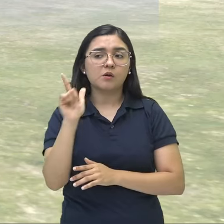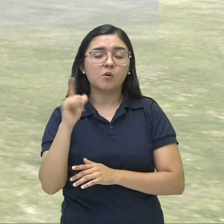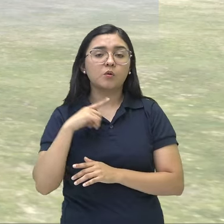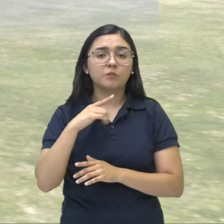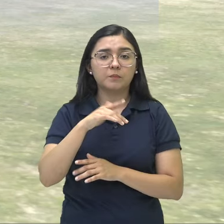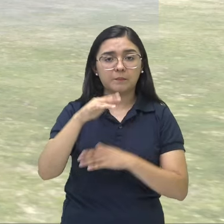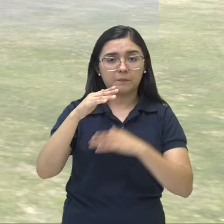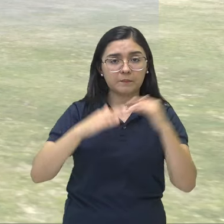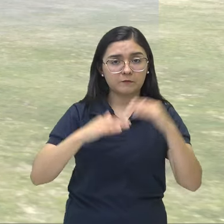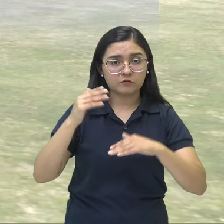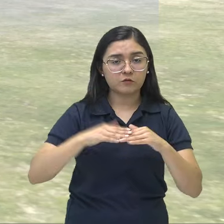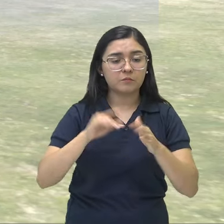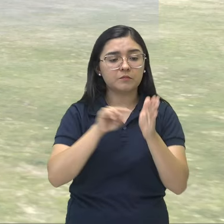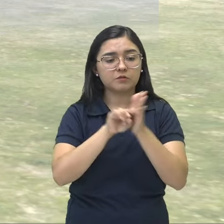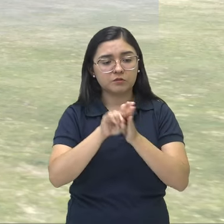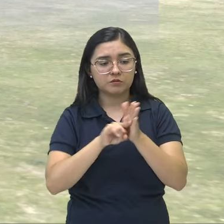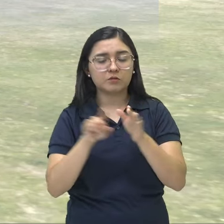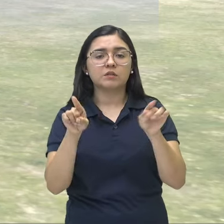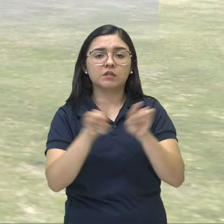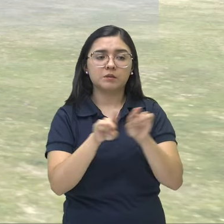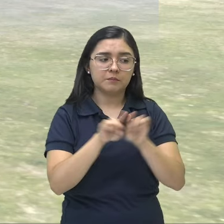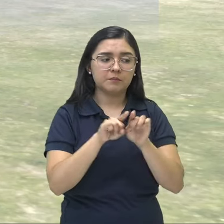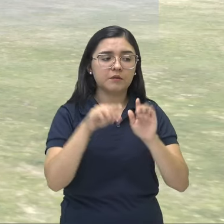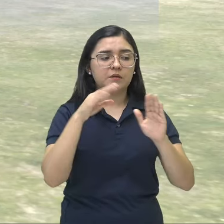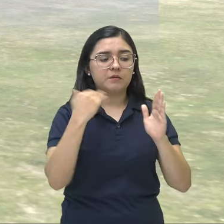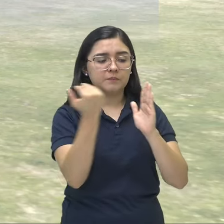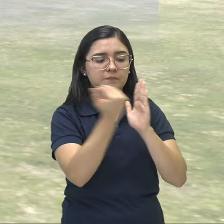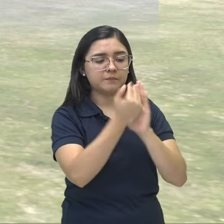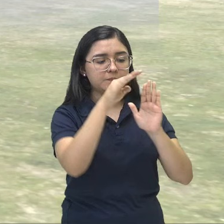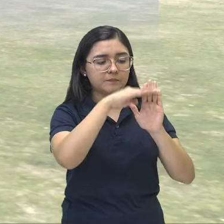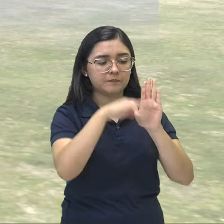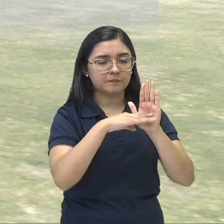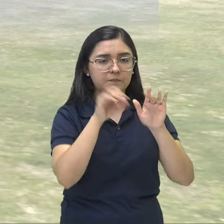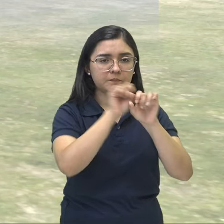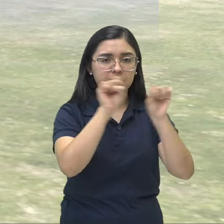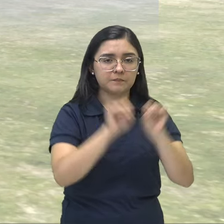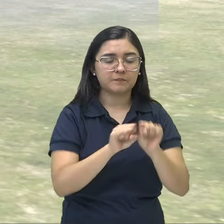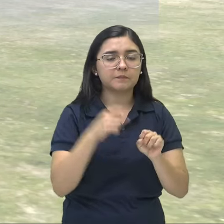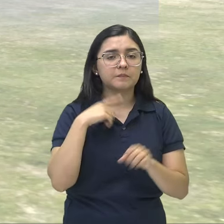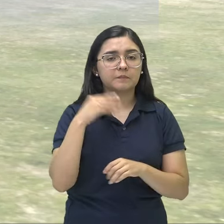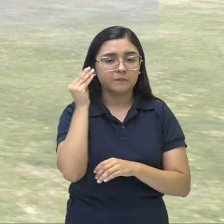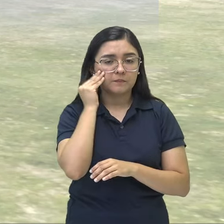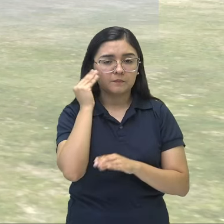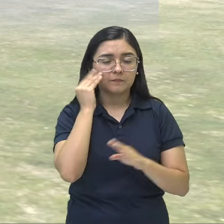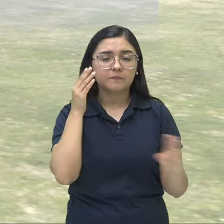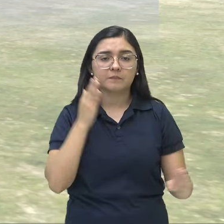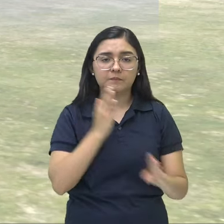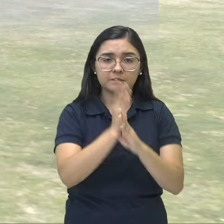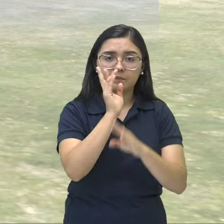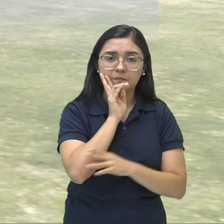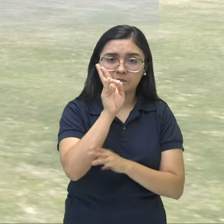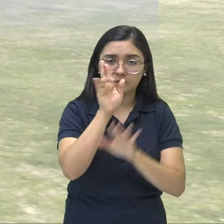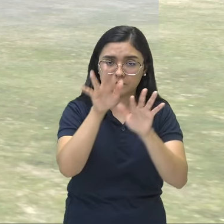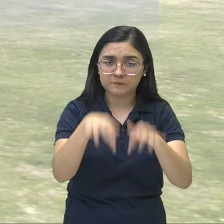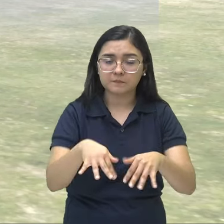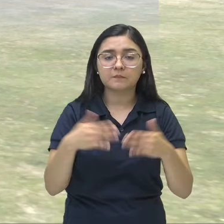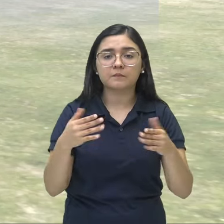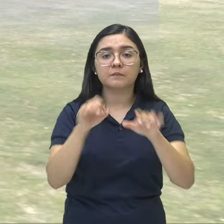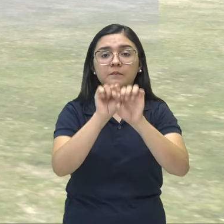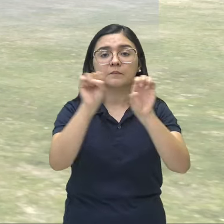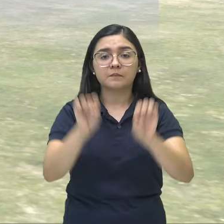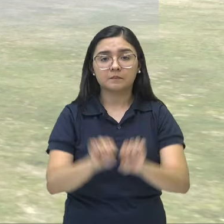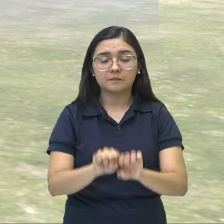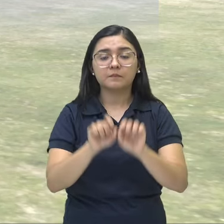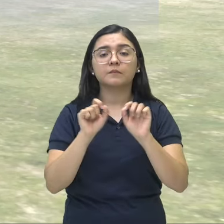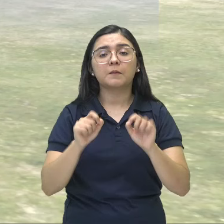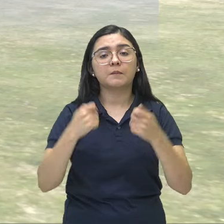país, segue essa mesma sistemática para eles tentarem chegar em algum resultado. Então, é uma sistemática que